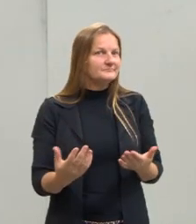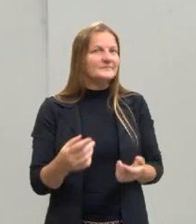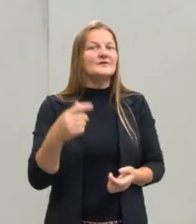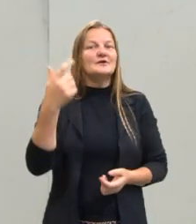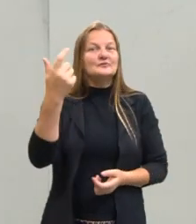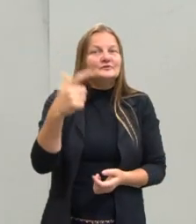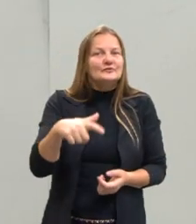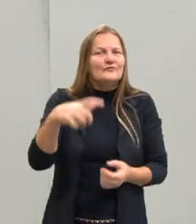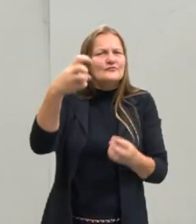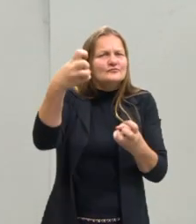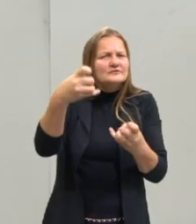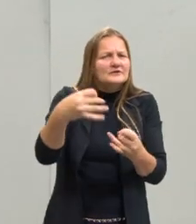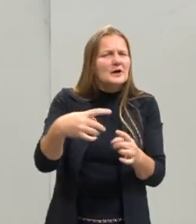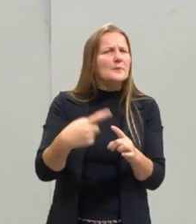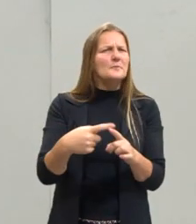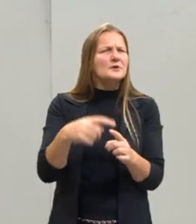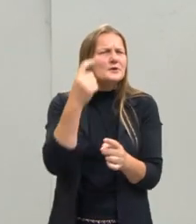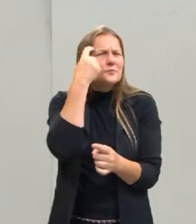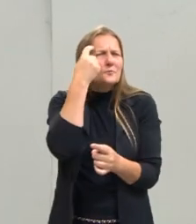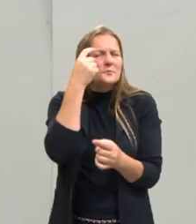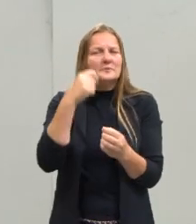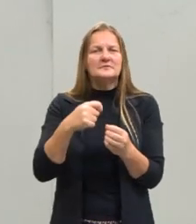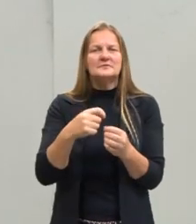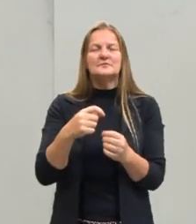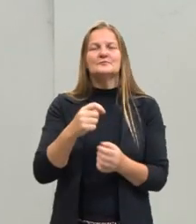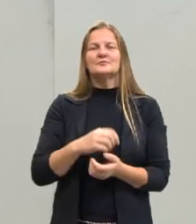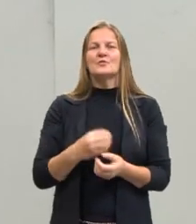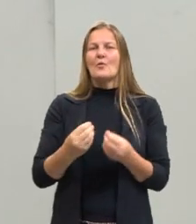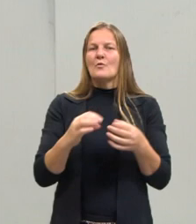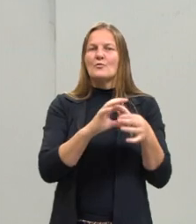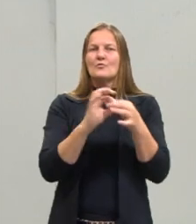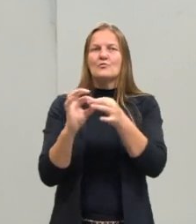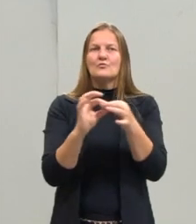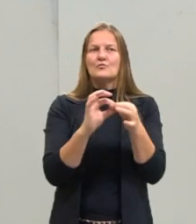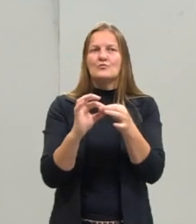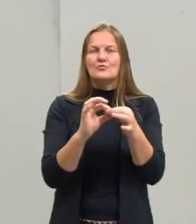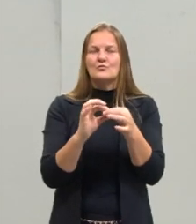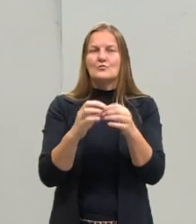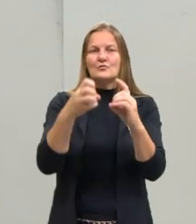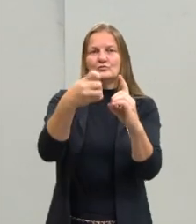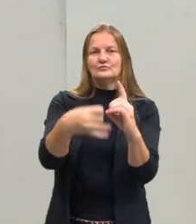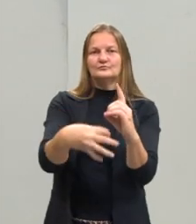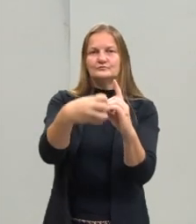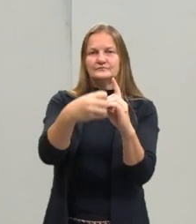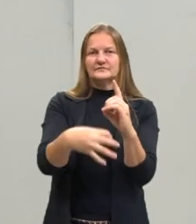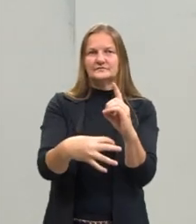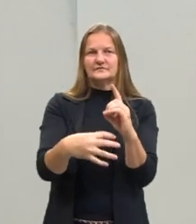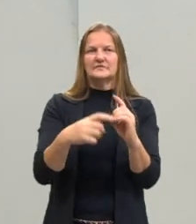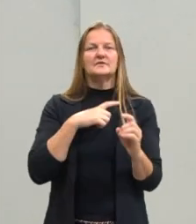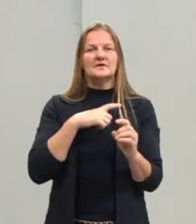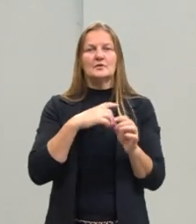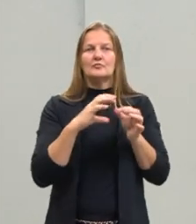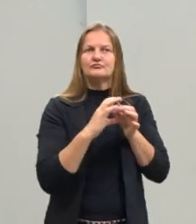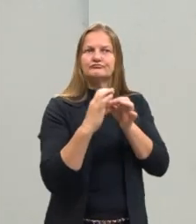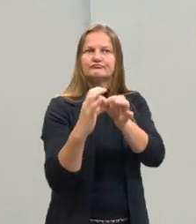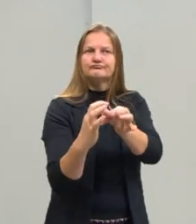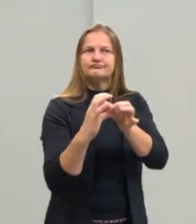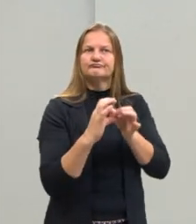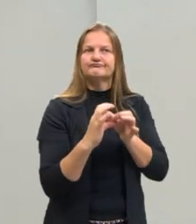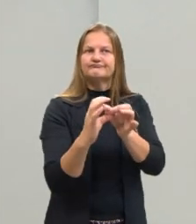de novo porque eu não posso pensar nos conectores só pela definição deles eles conectam